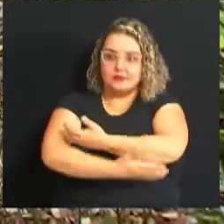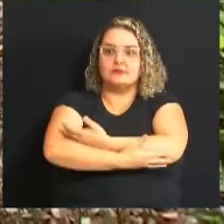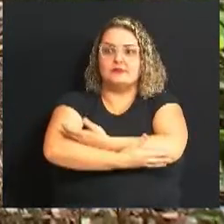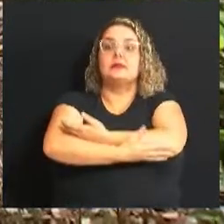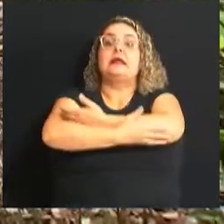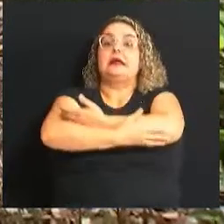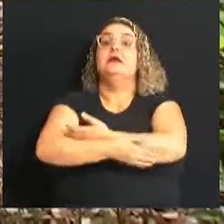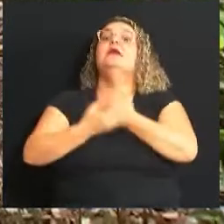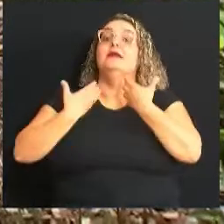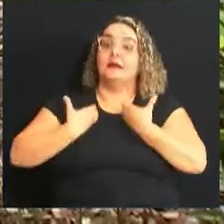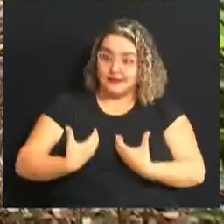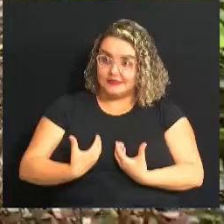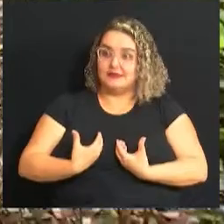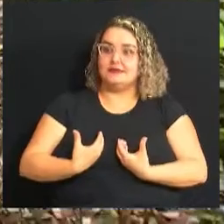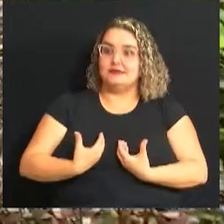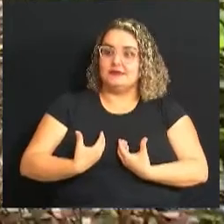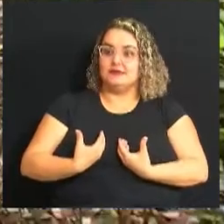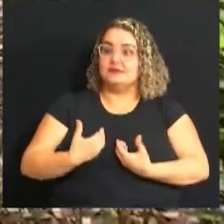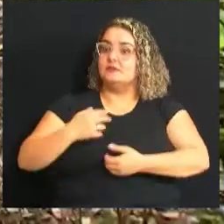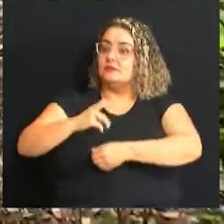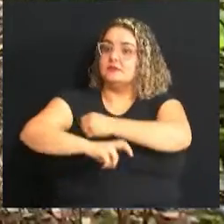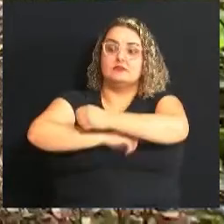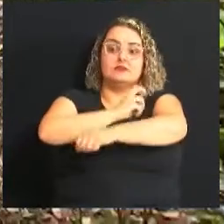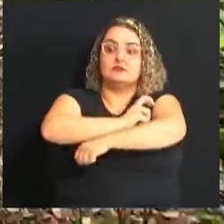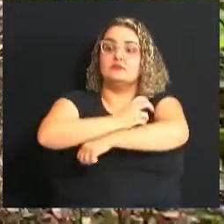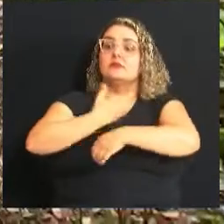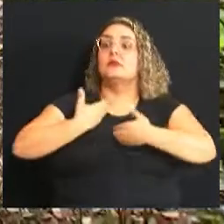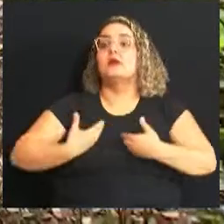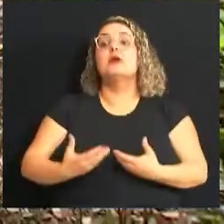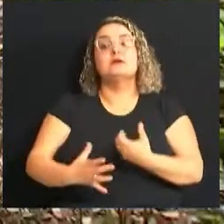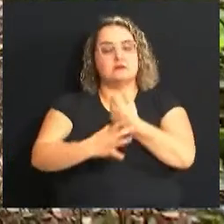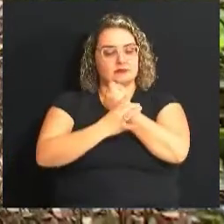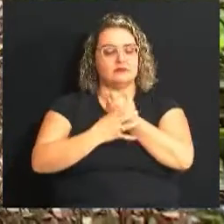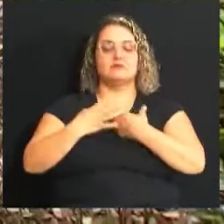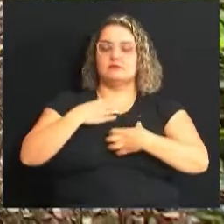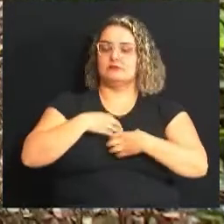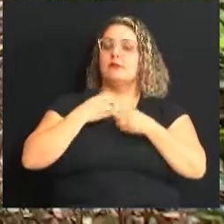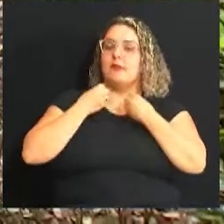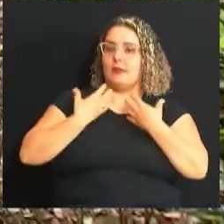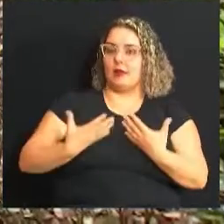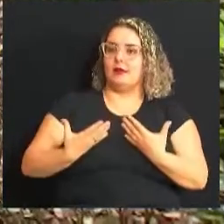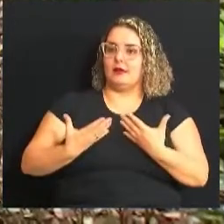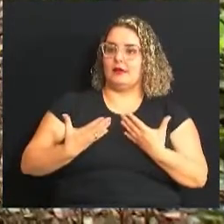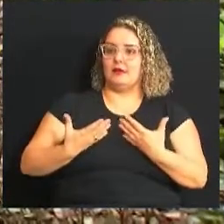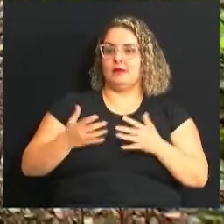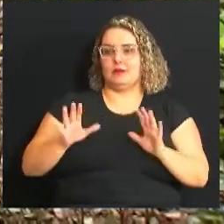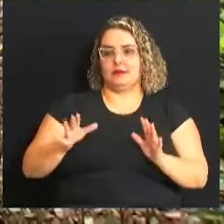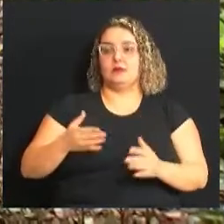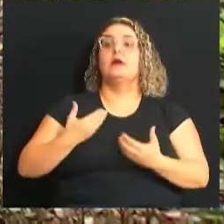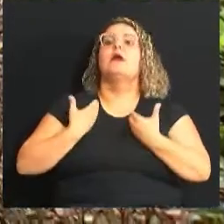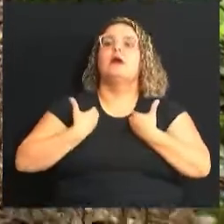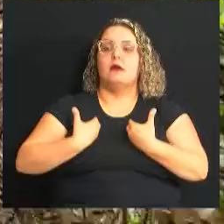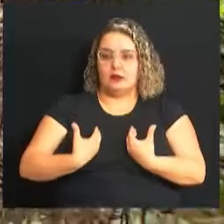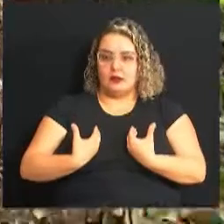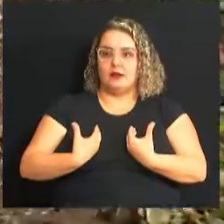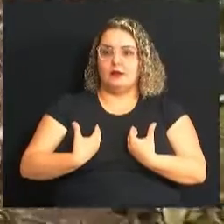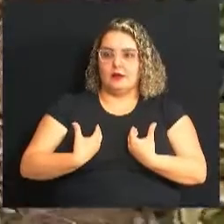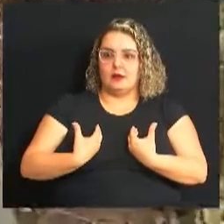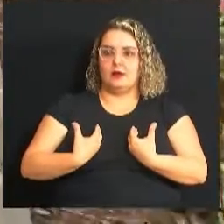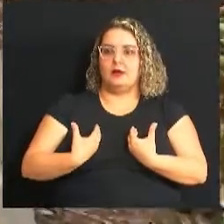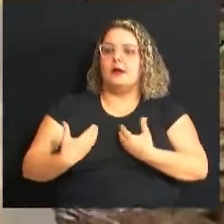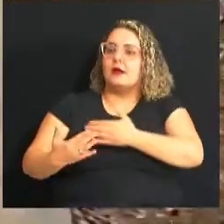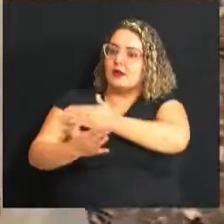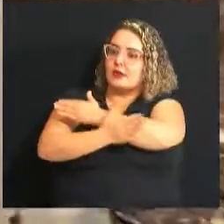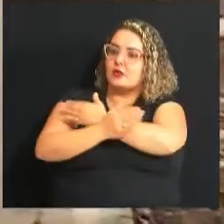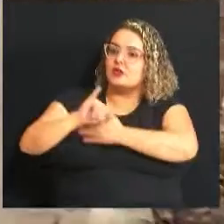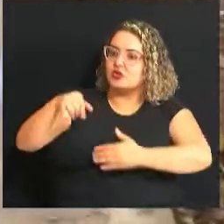né? E ela está na mesma posição, ou seja, ela está se sentindo segura. Olha, cansa mesmo, viu? Ainda bem que eu estou aqui com a ajuda de Giuseppe. A